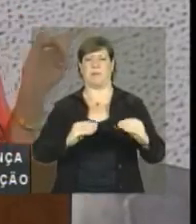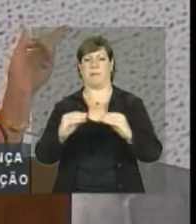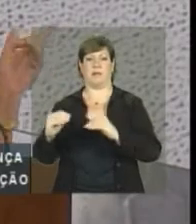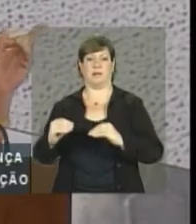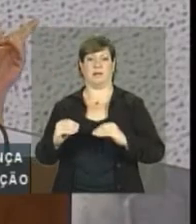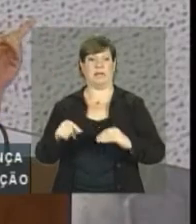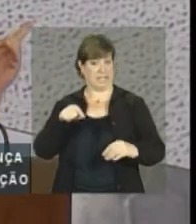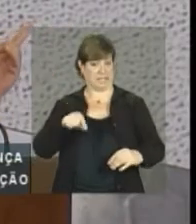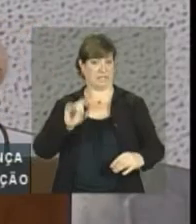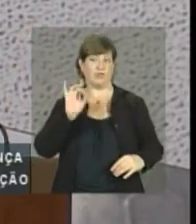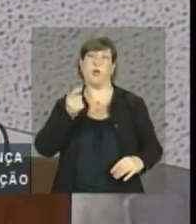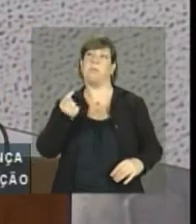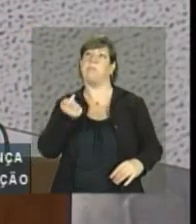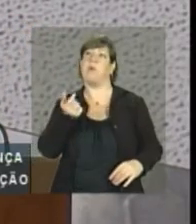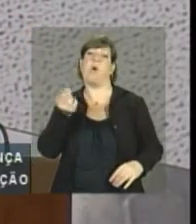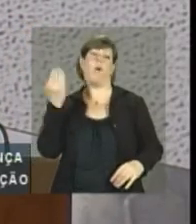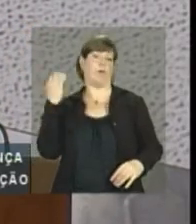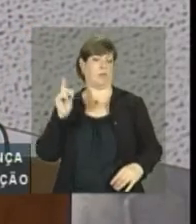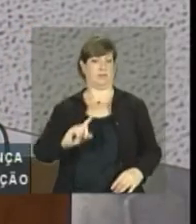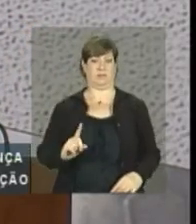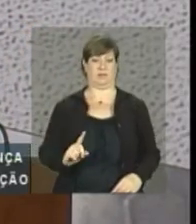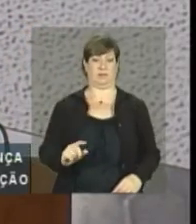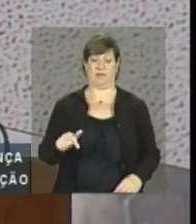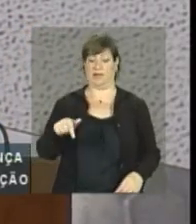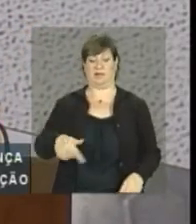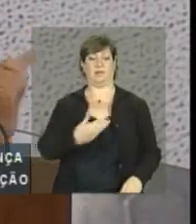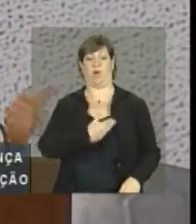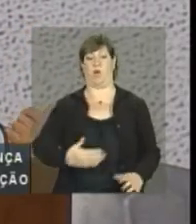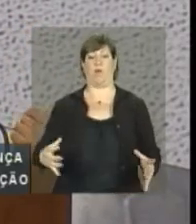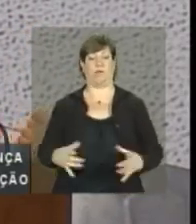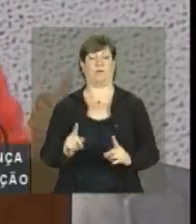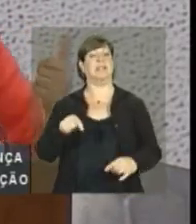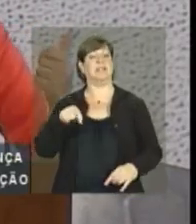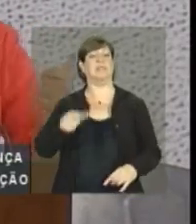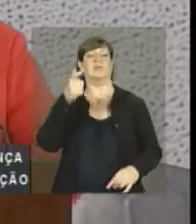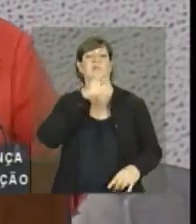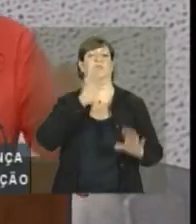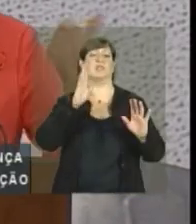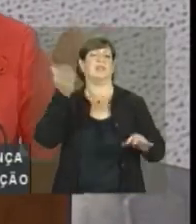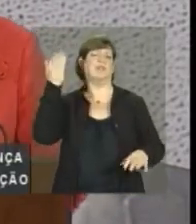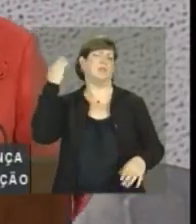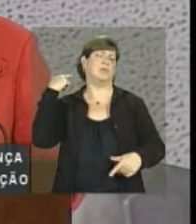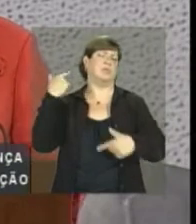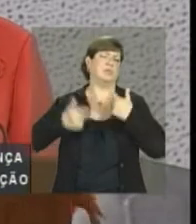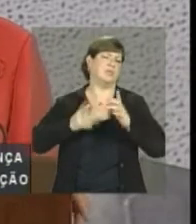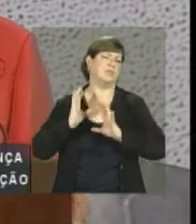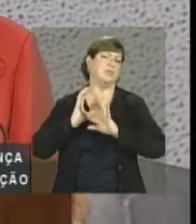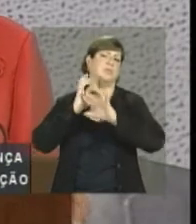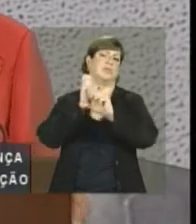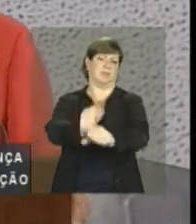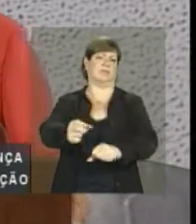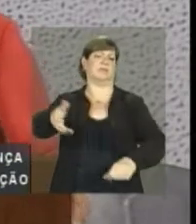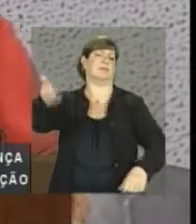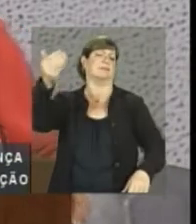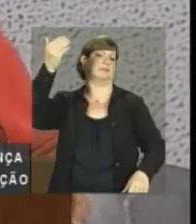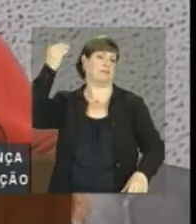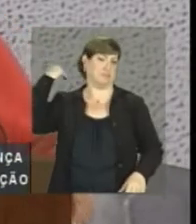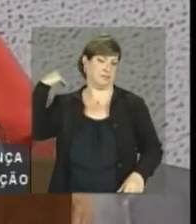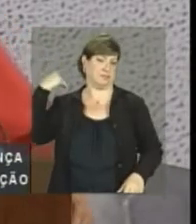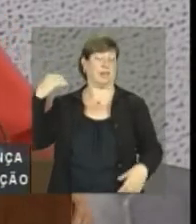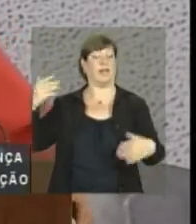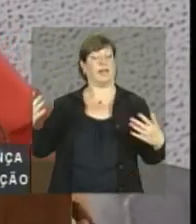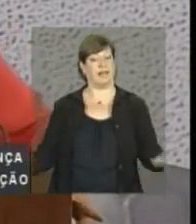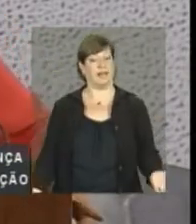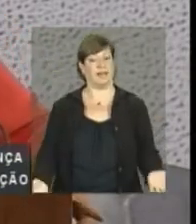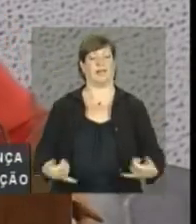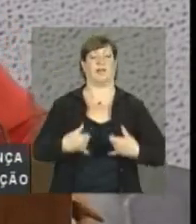foi ontem. Não foi nesse governo, conquistou isso nas suas lutas históricas. E aí faço uma